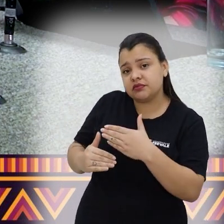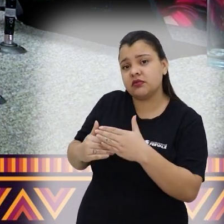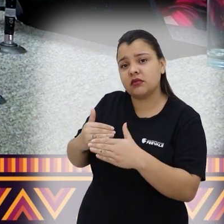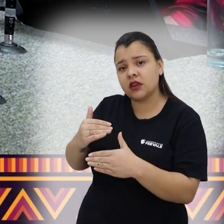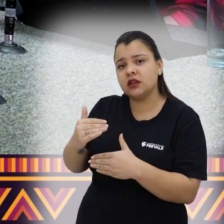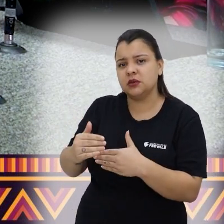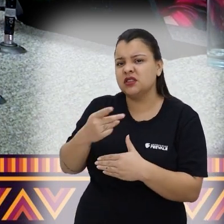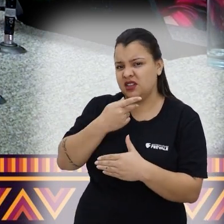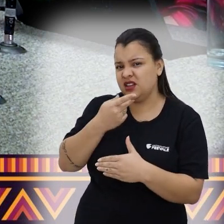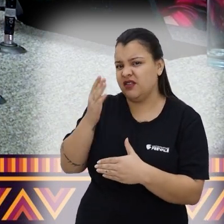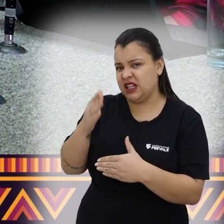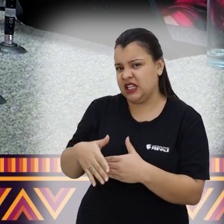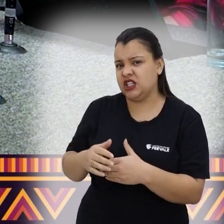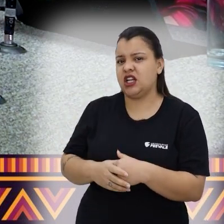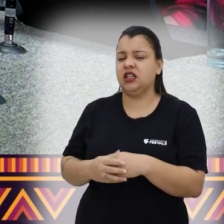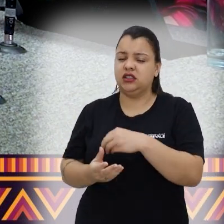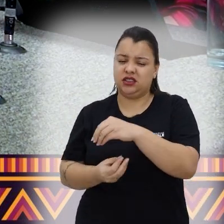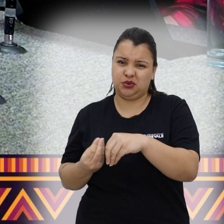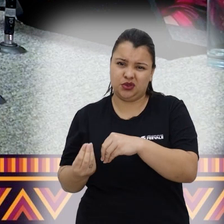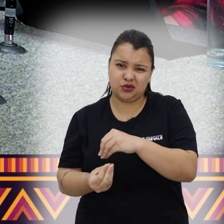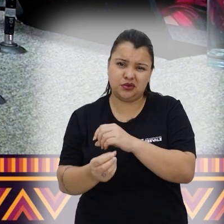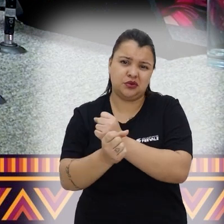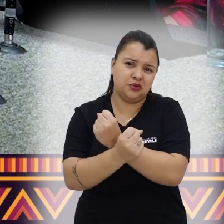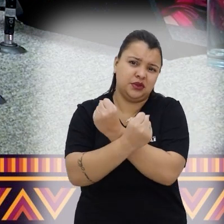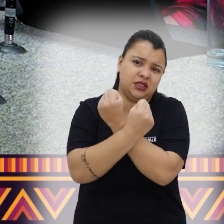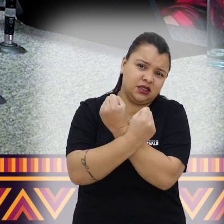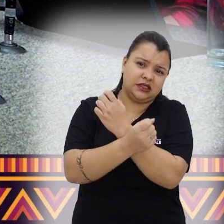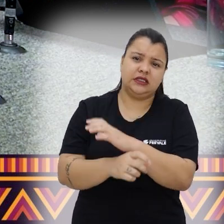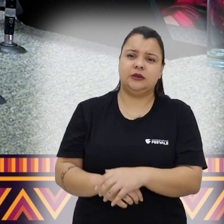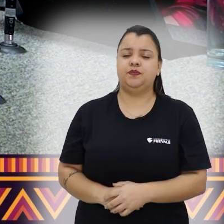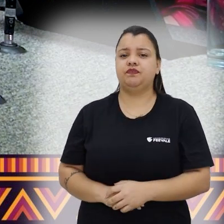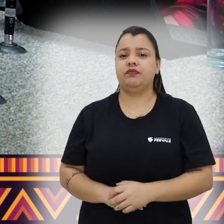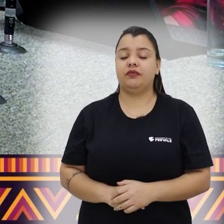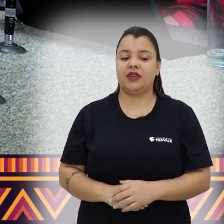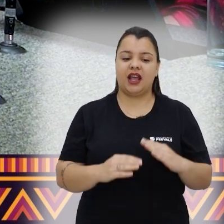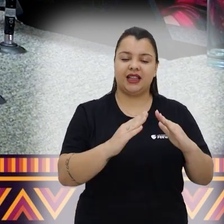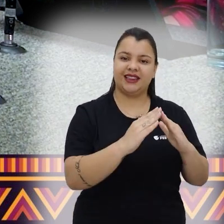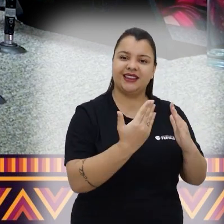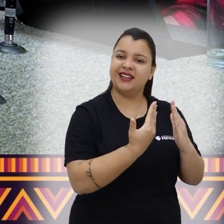eu falei antes, que era semicativa, mas na escola...